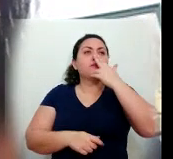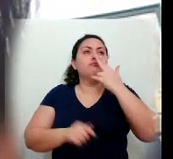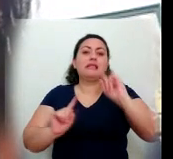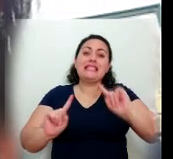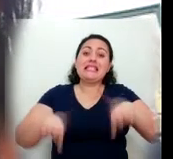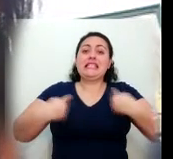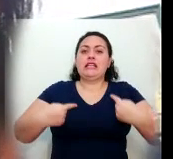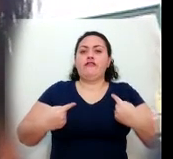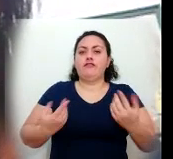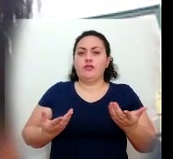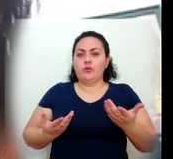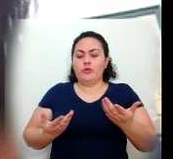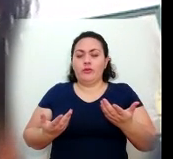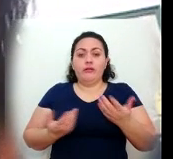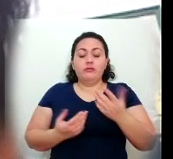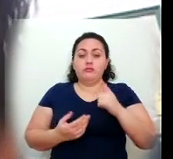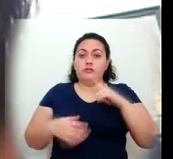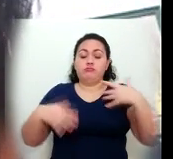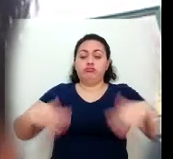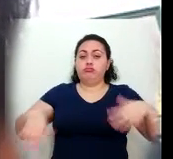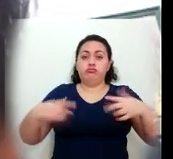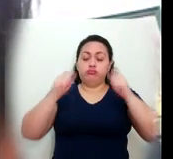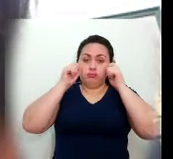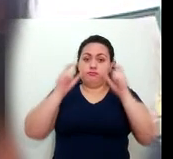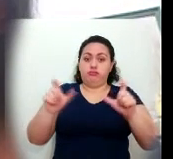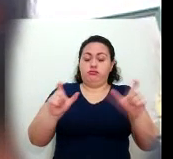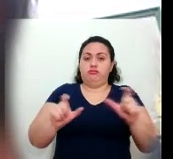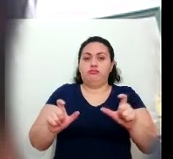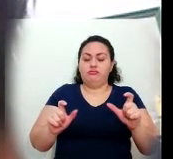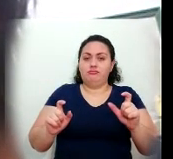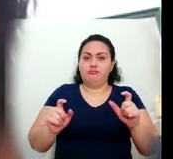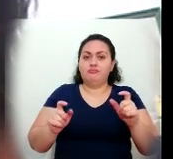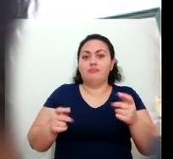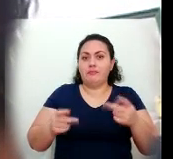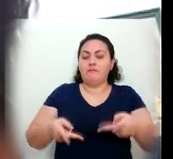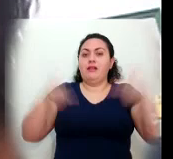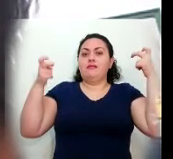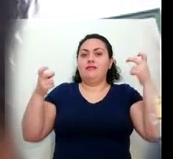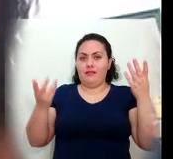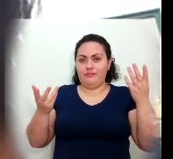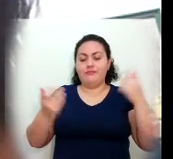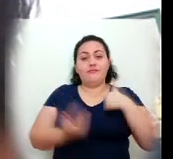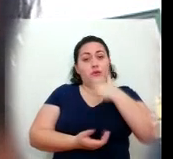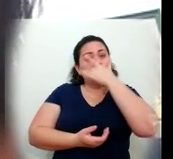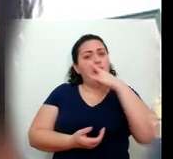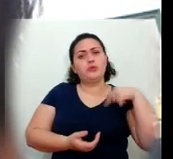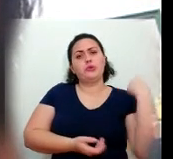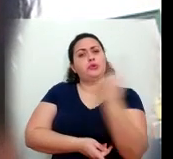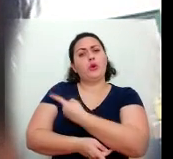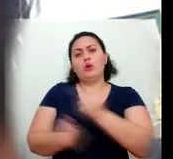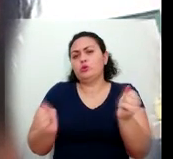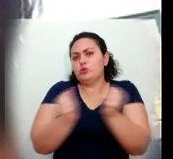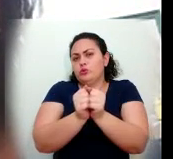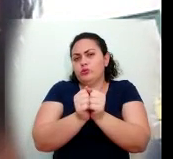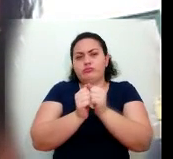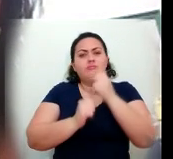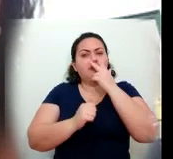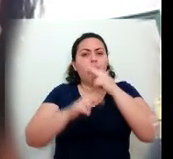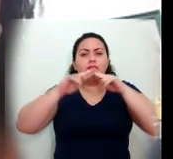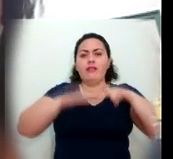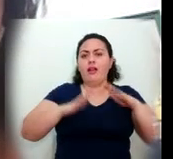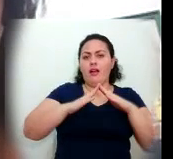tão grande, isso vai estar muito mais latente, né? Vai aparecer muito mais, assim. Então acho que estamos todos vivendo essa situação de confinamento, alguns